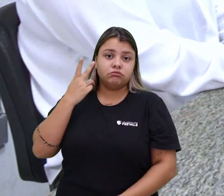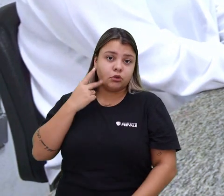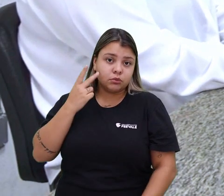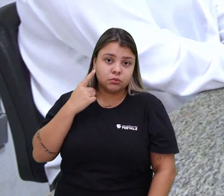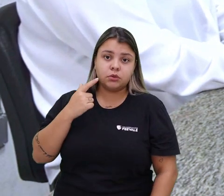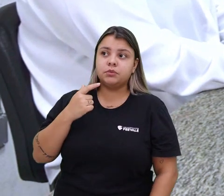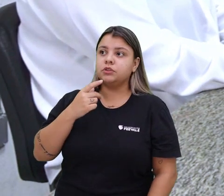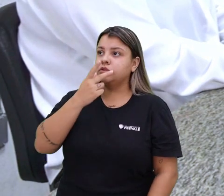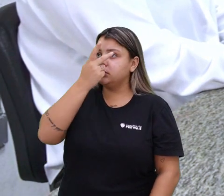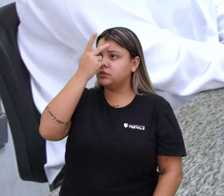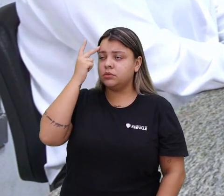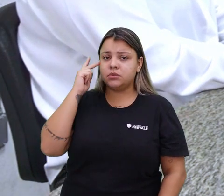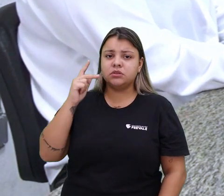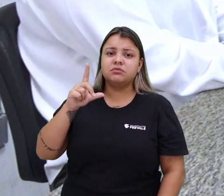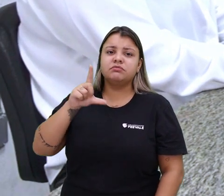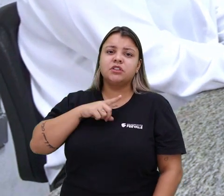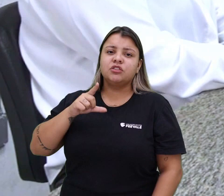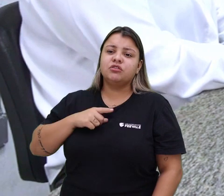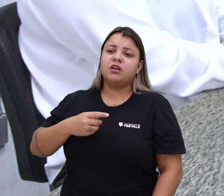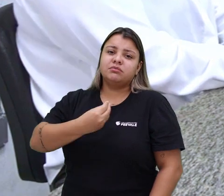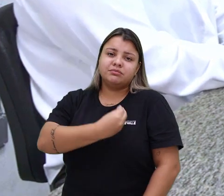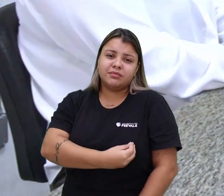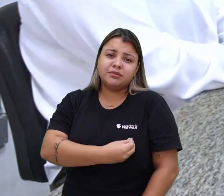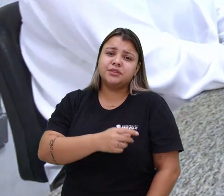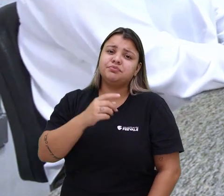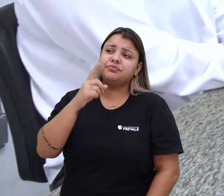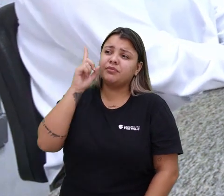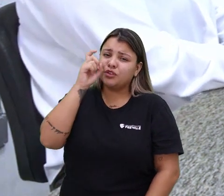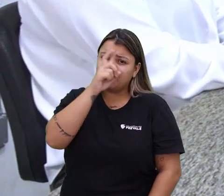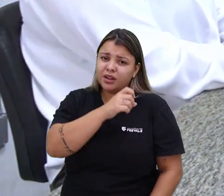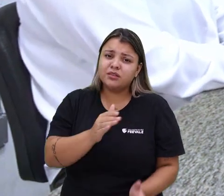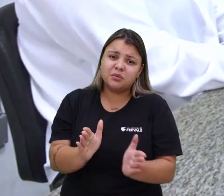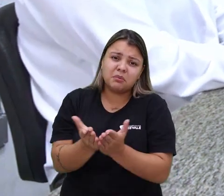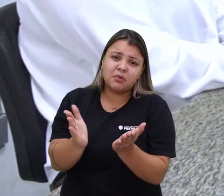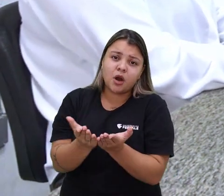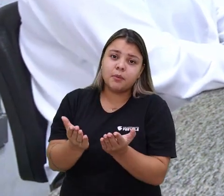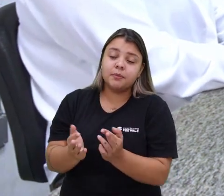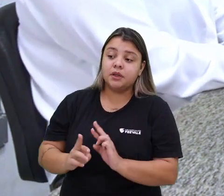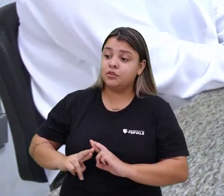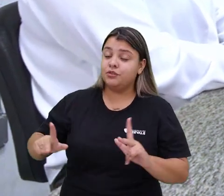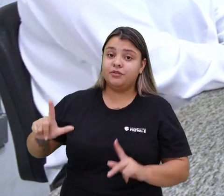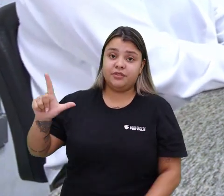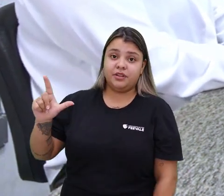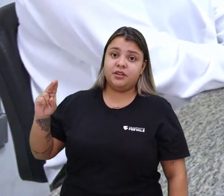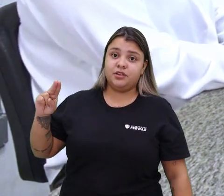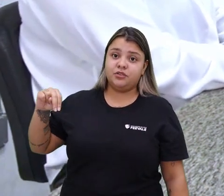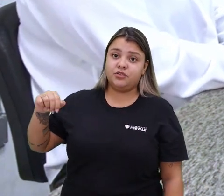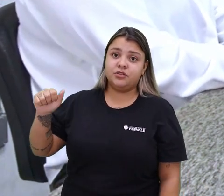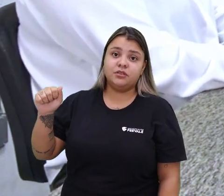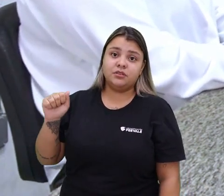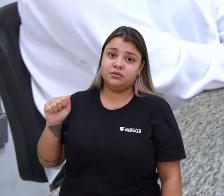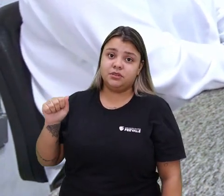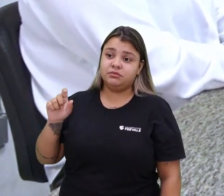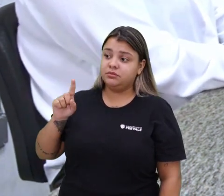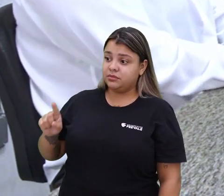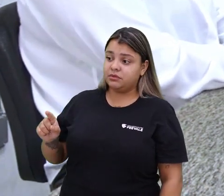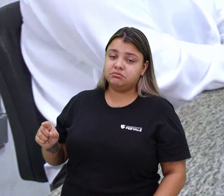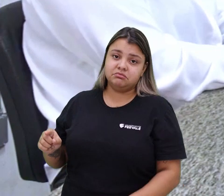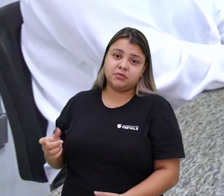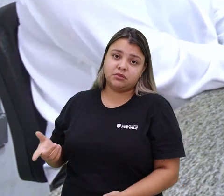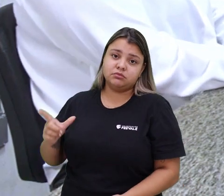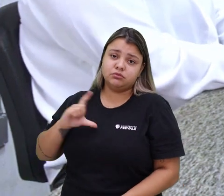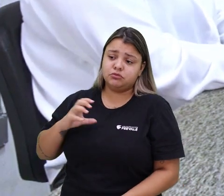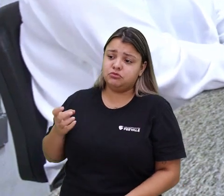pessoas eh que vieram de origem muito humilde e e não é o caso da lada e mesmo assim ela passou pelos mesos